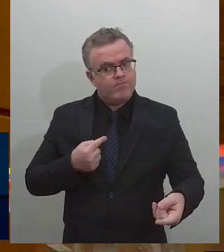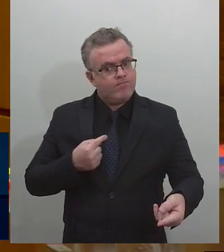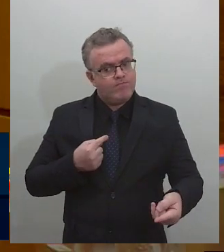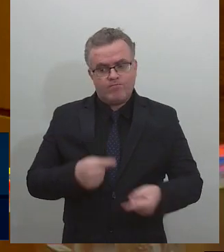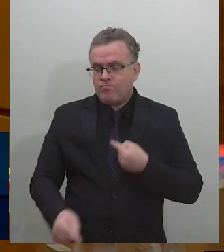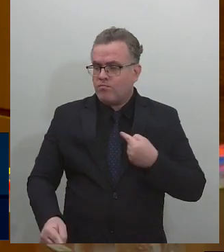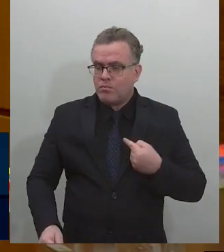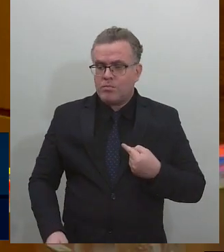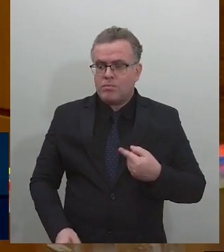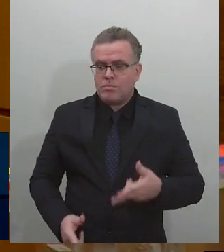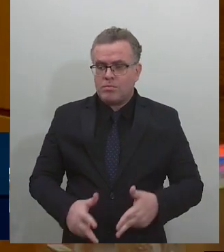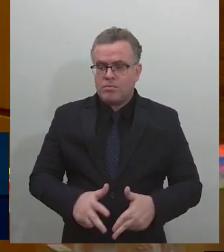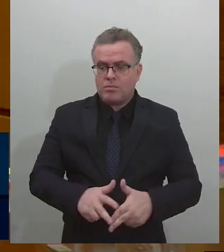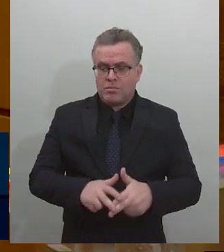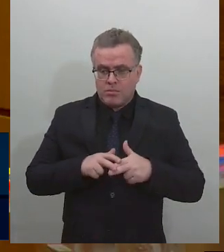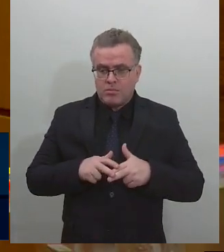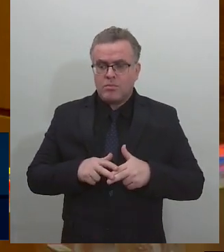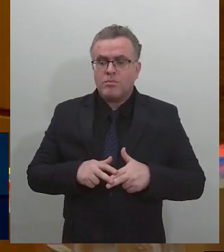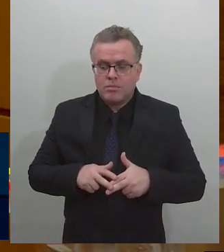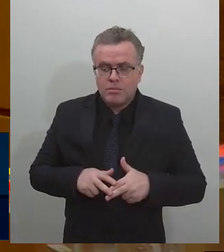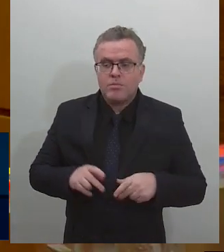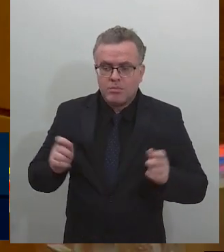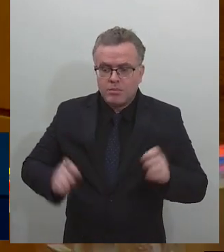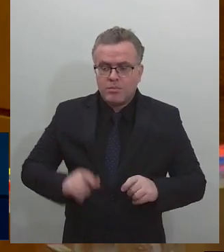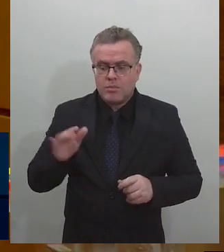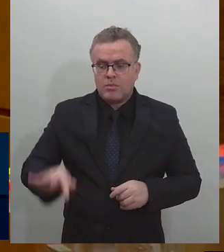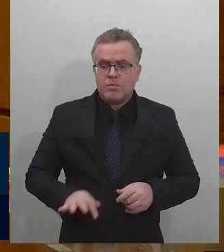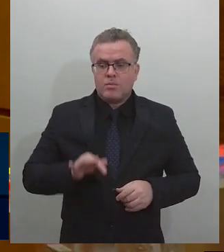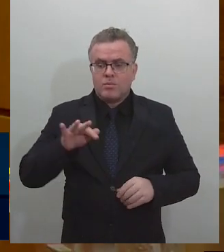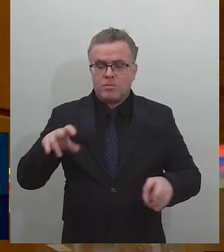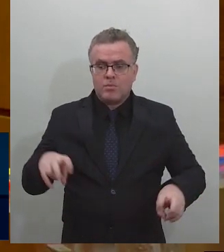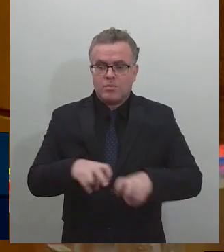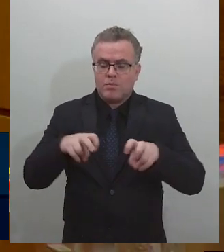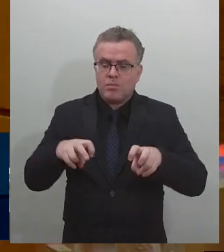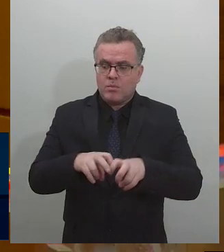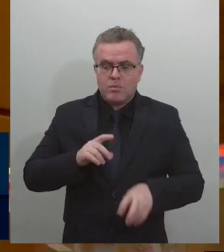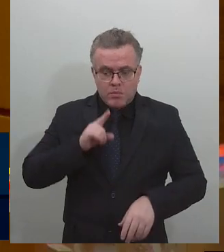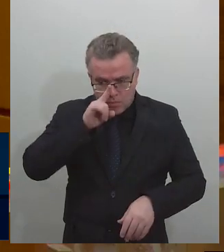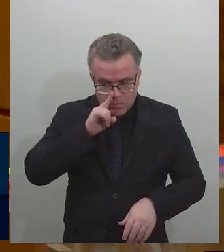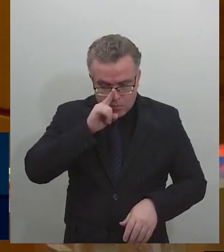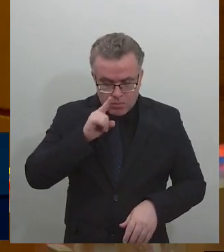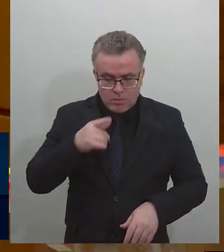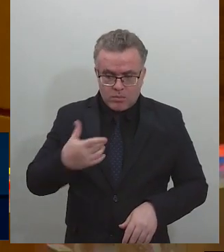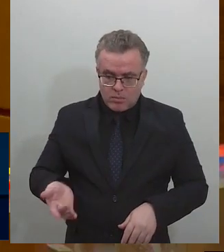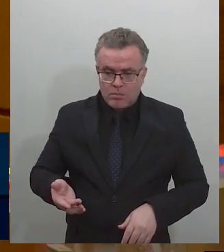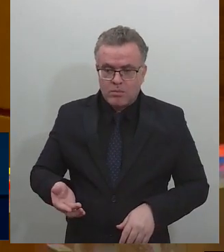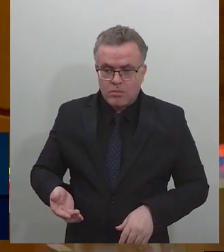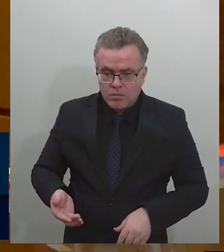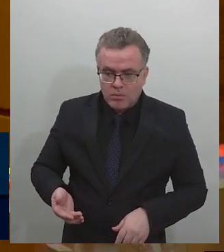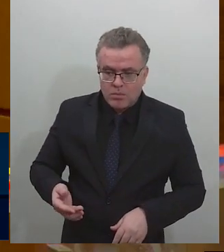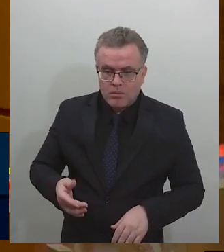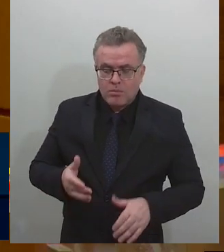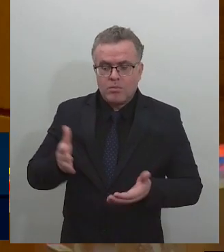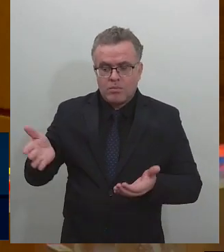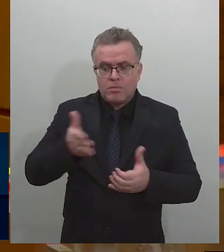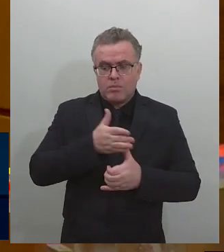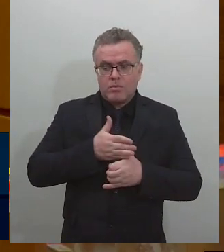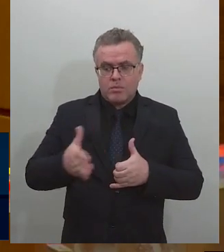que gera grandes riscos à vida. A minha assessoria, né, vai verificar melhor